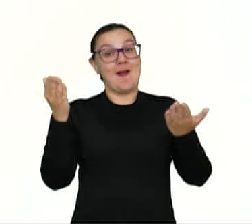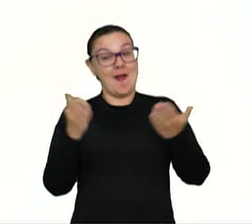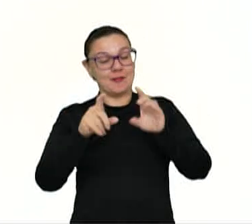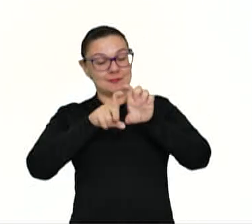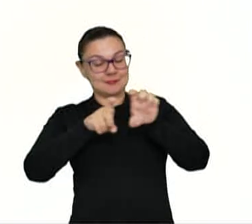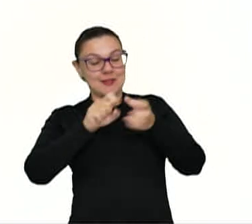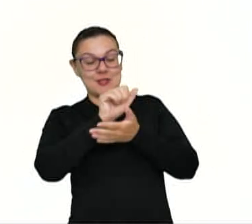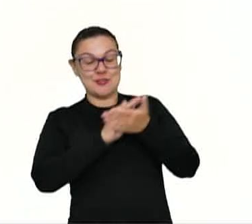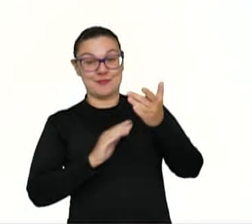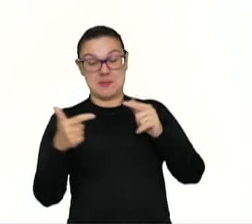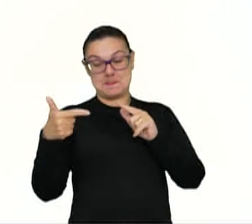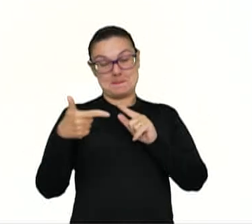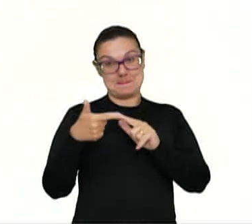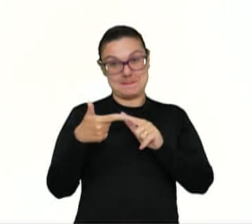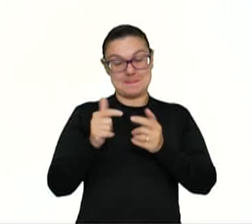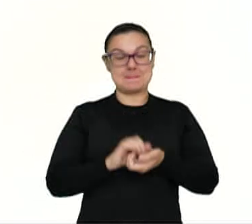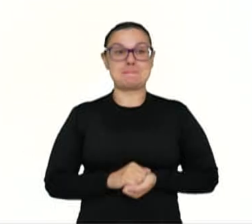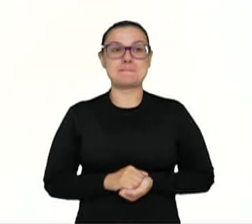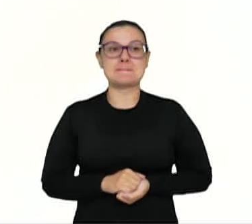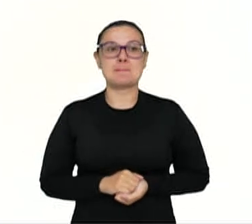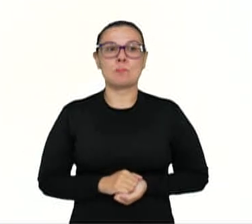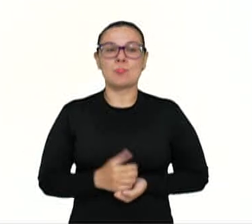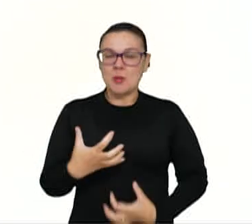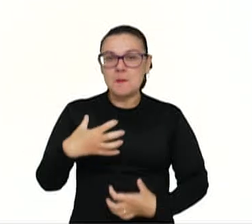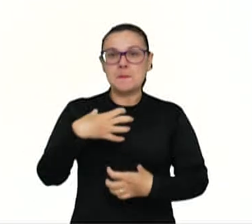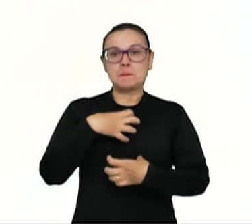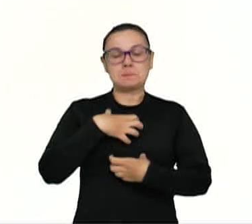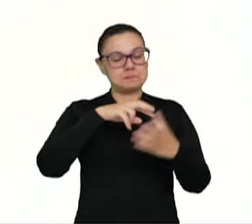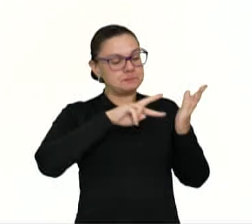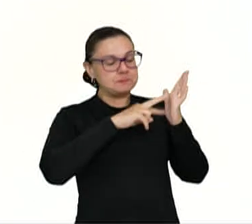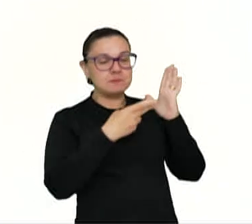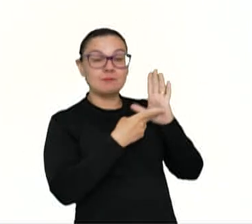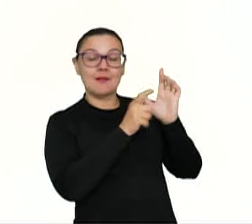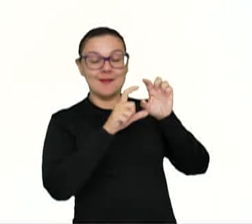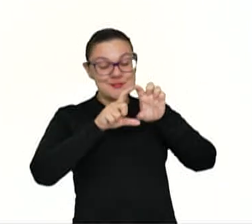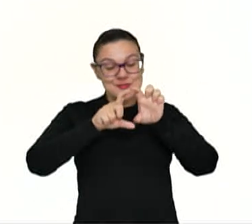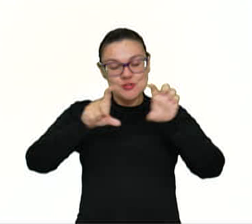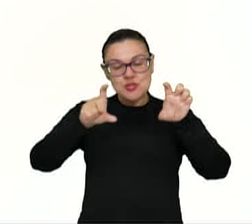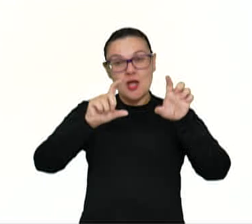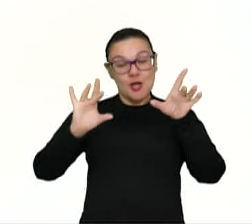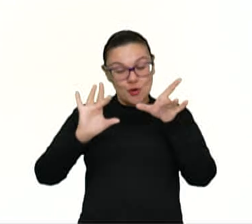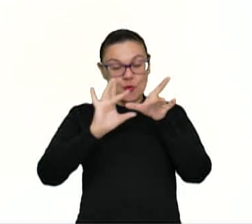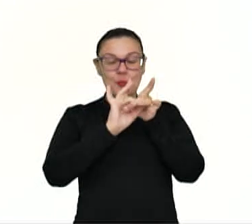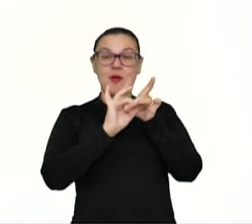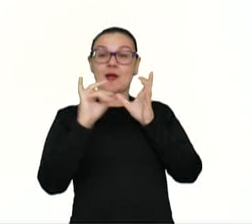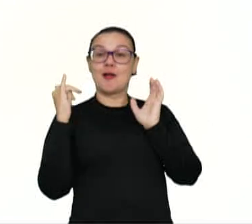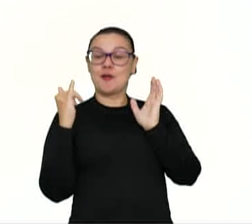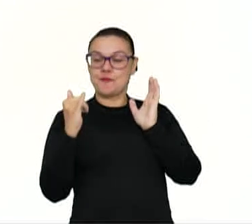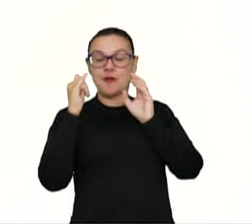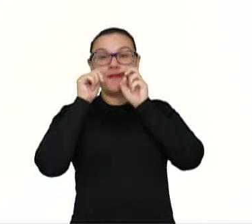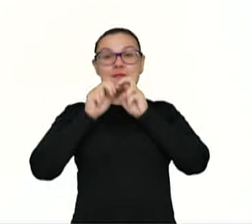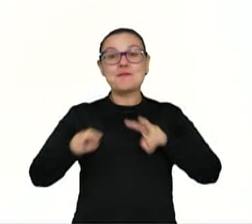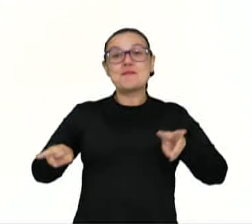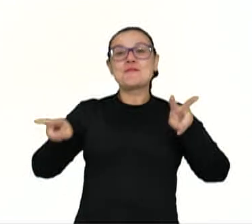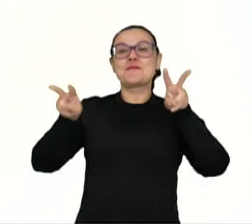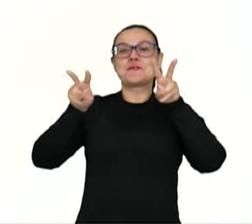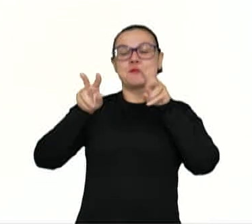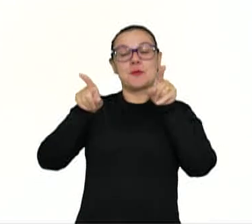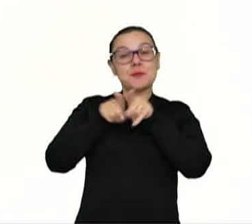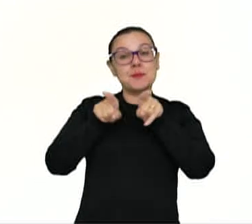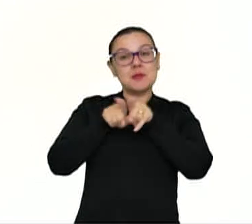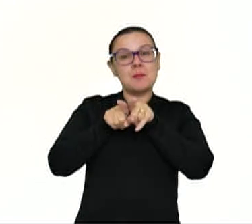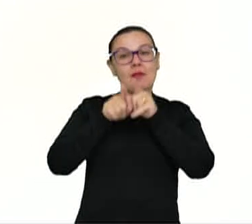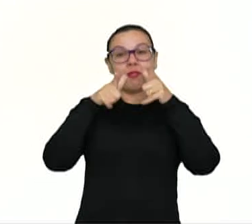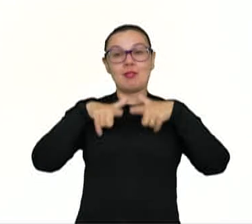Um exercício para você. O efeito de sentido da tirinha é provocado pela combinação de informações visuais e